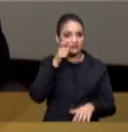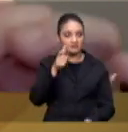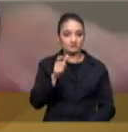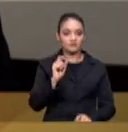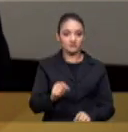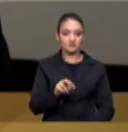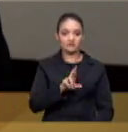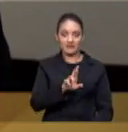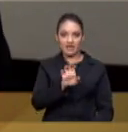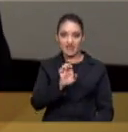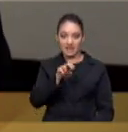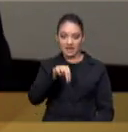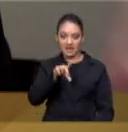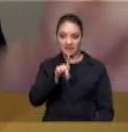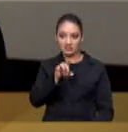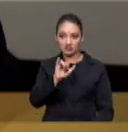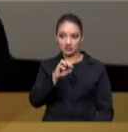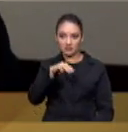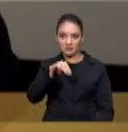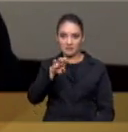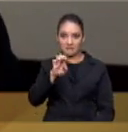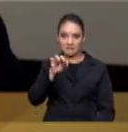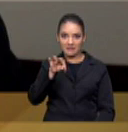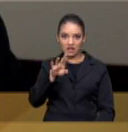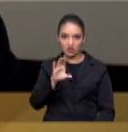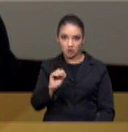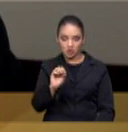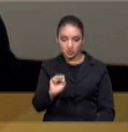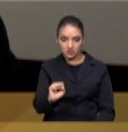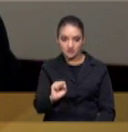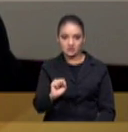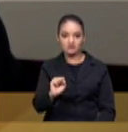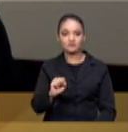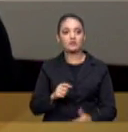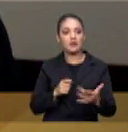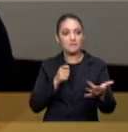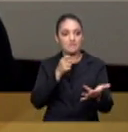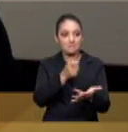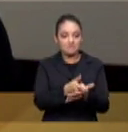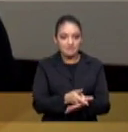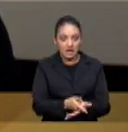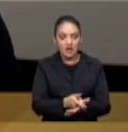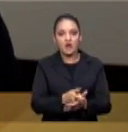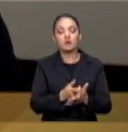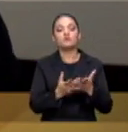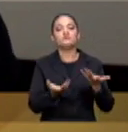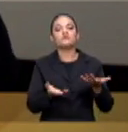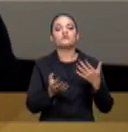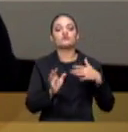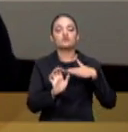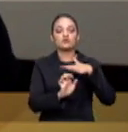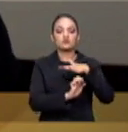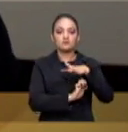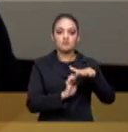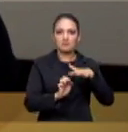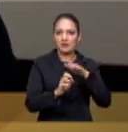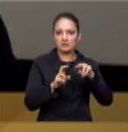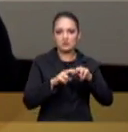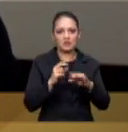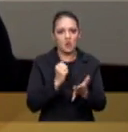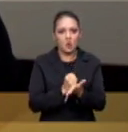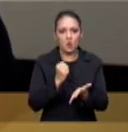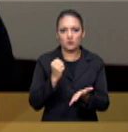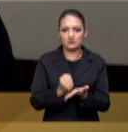termo rendimentos pagos por estas a pessoas jurídicas decorrentes de contratos